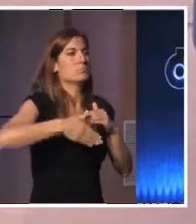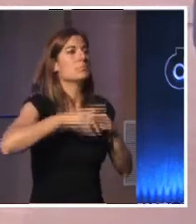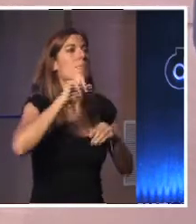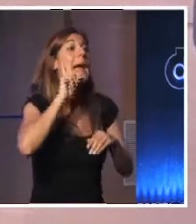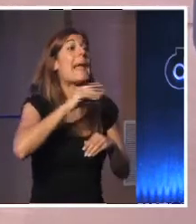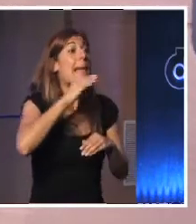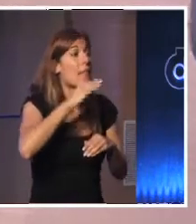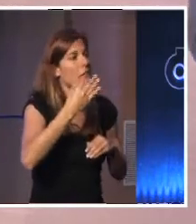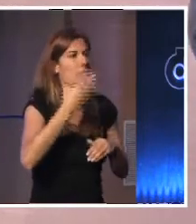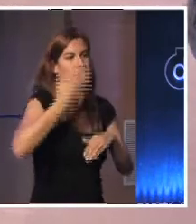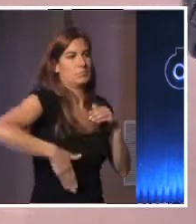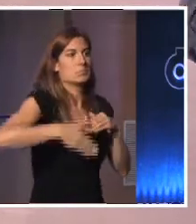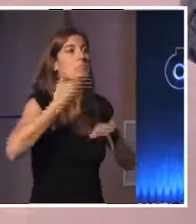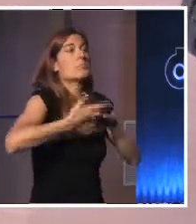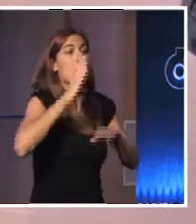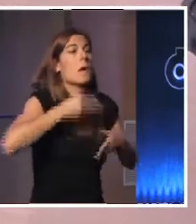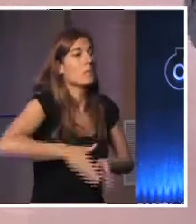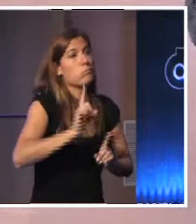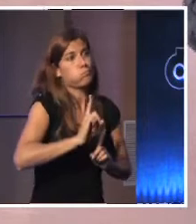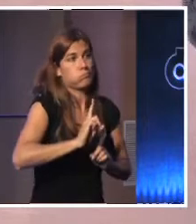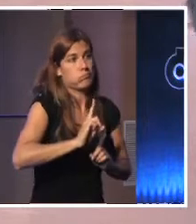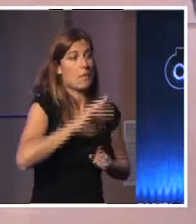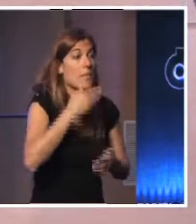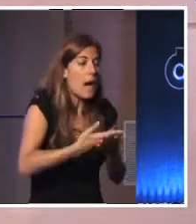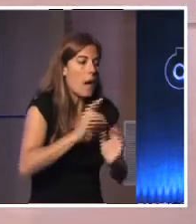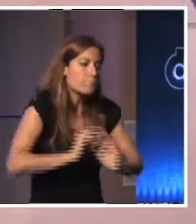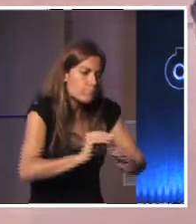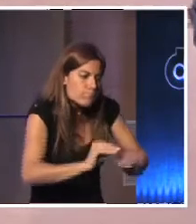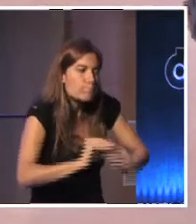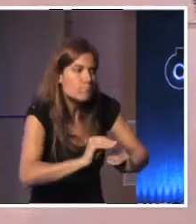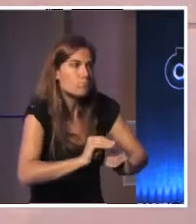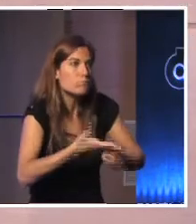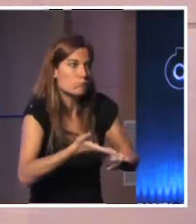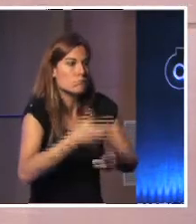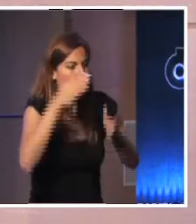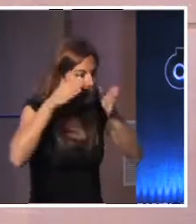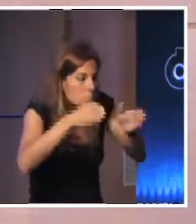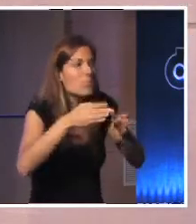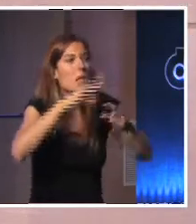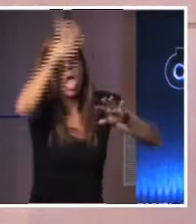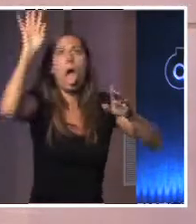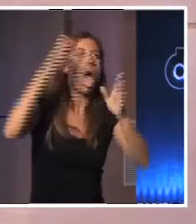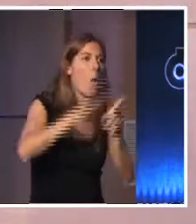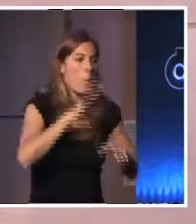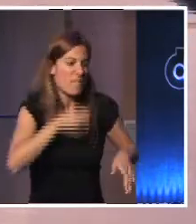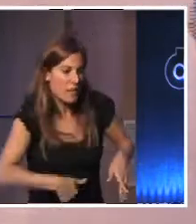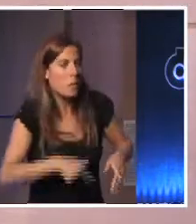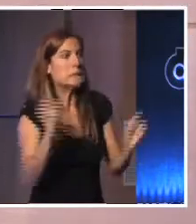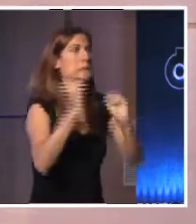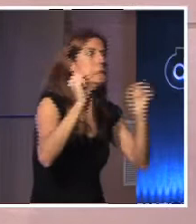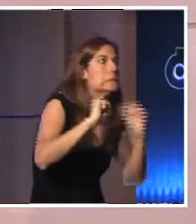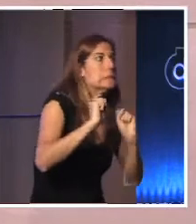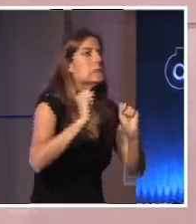as cadelas, porque só desta forma garantimos que estes cães se concentram no seu trabalho, não se distraem, não serão agressivos